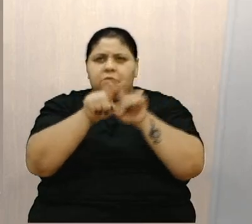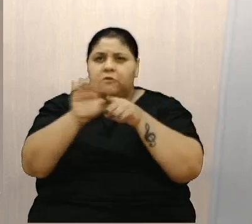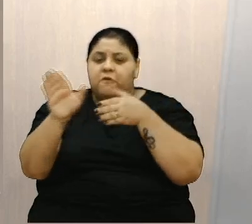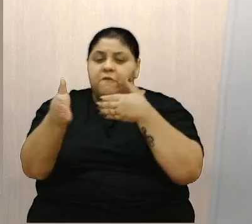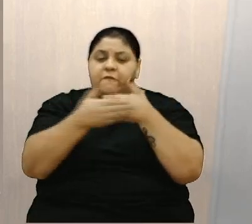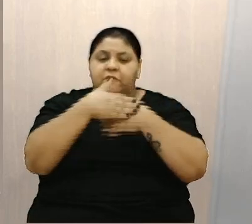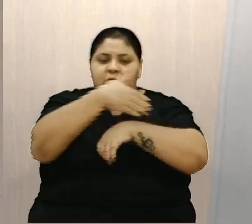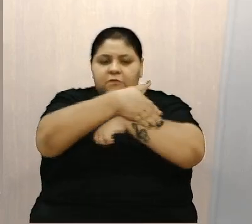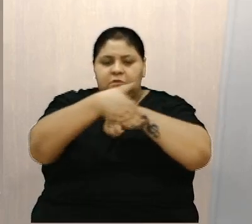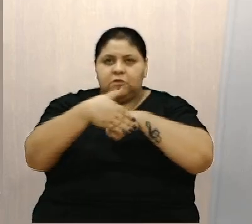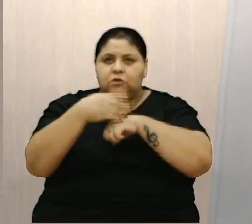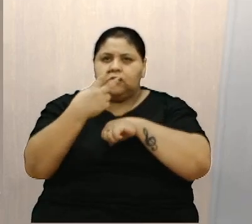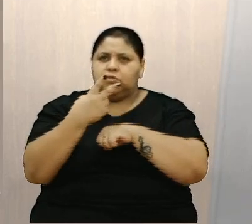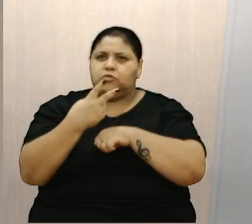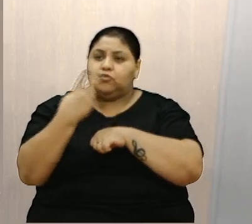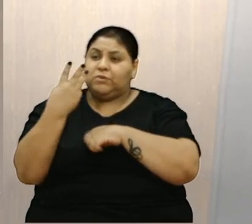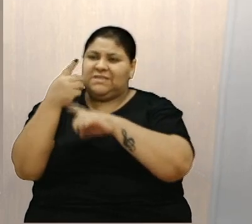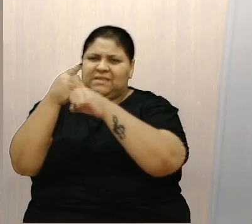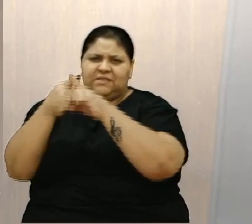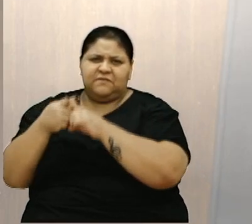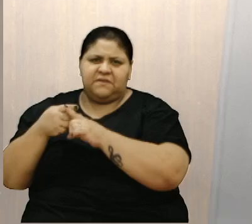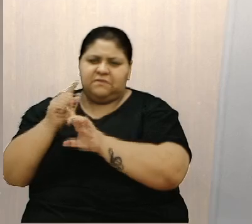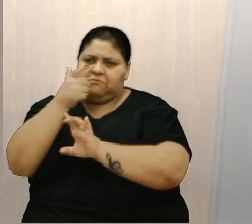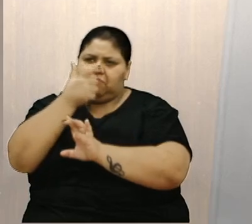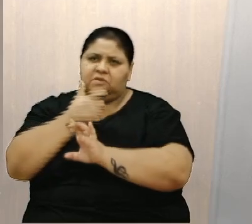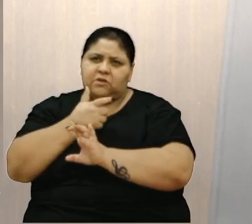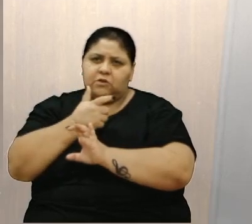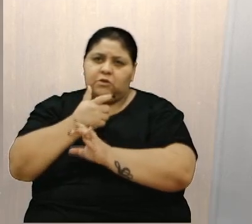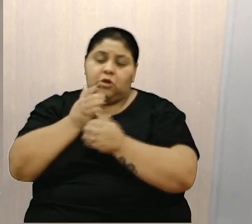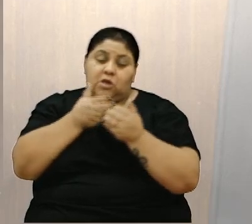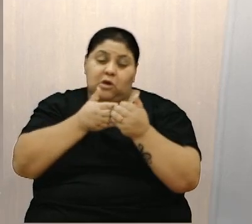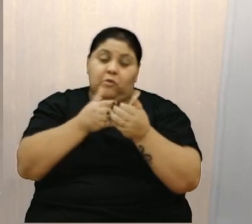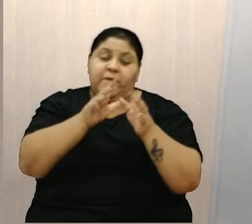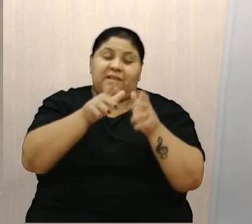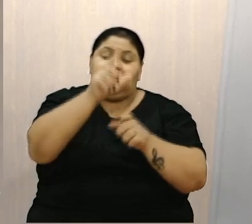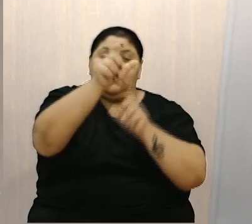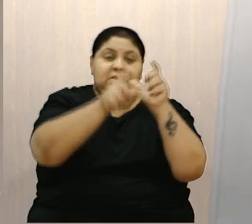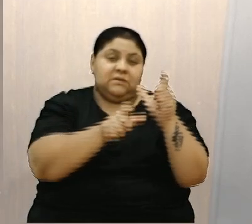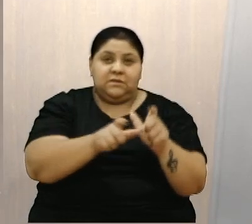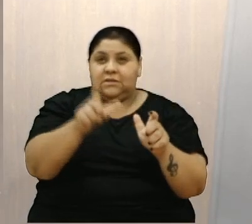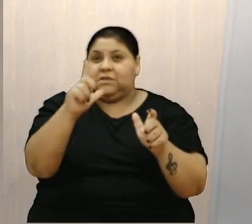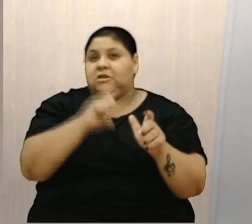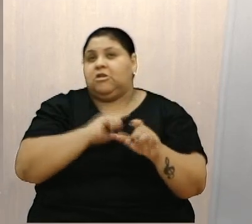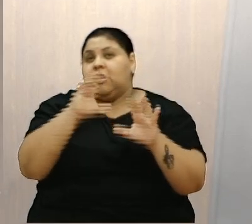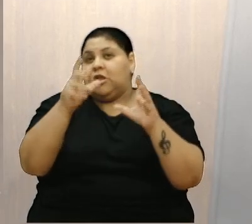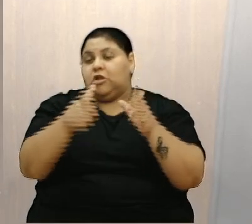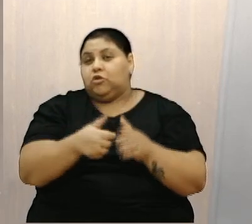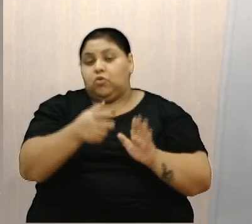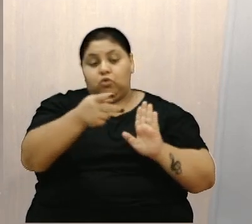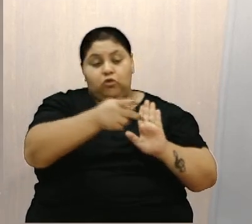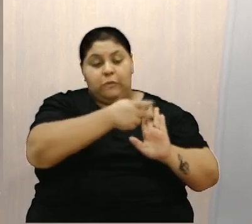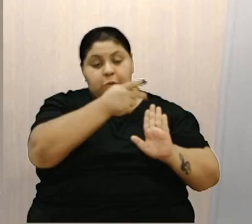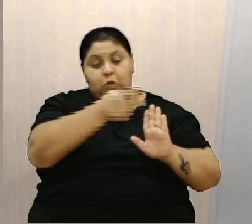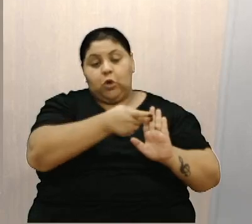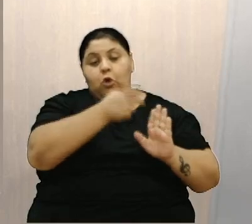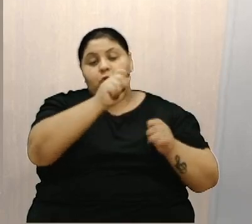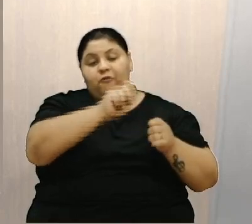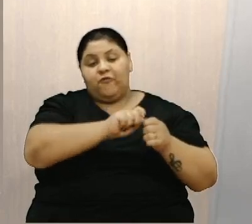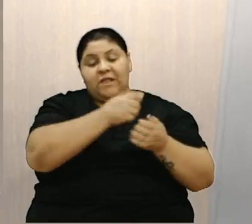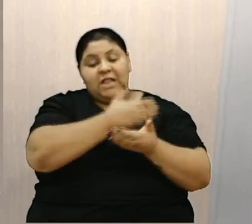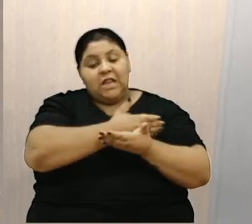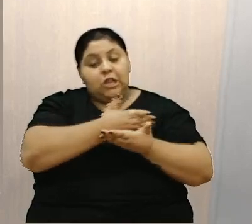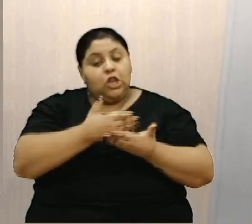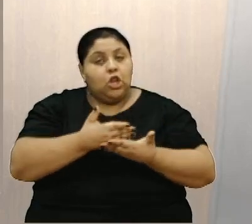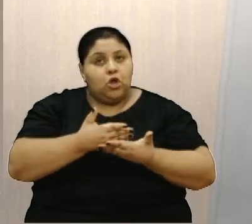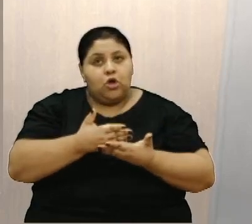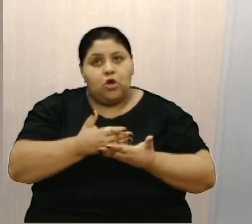rua por 2 ou 3 vezes lá e acompanhei todos os moradores. Tenho todos os protocolos feitos, sim, desde o início.